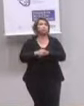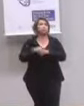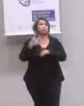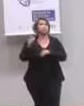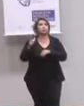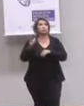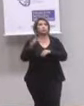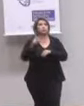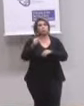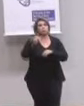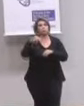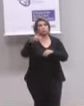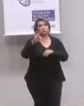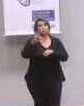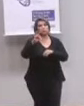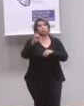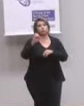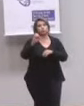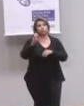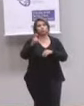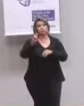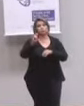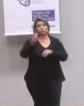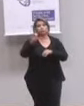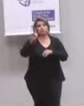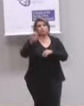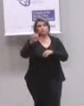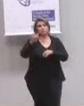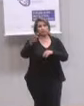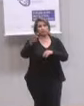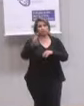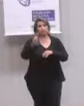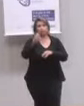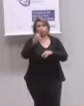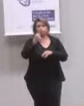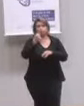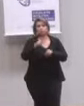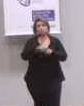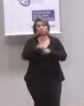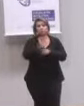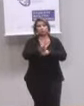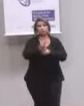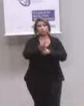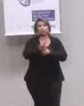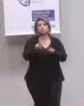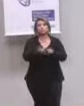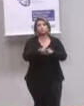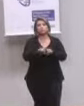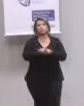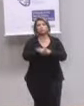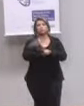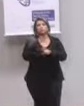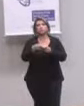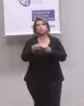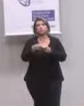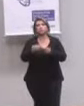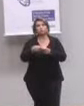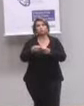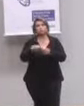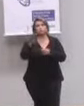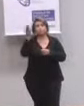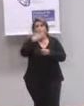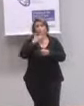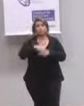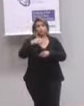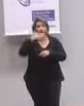Os antioxidantes podem ser usos recomendados para boa prática médica, mas não tem uma comprovação científica